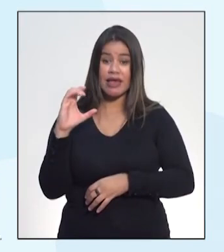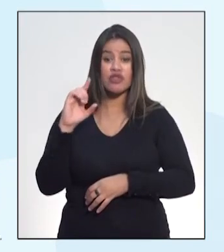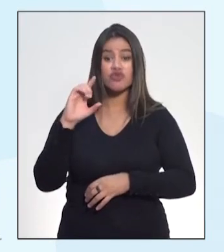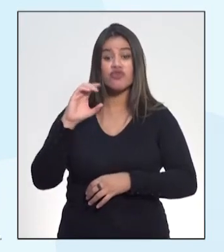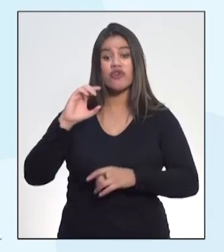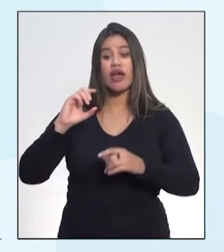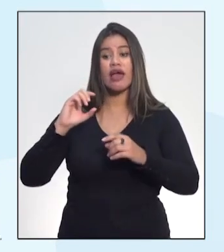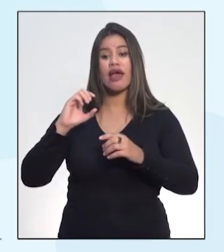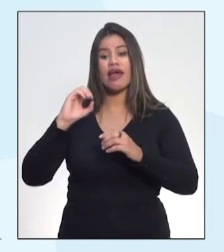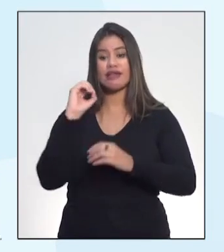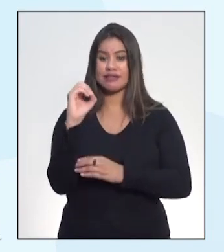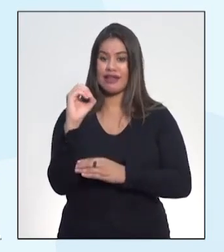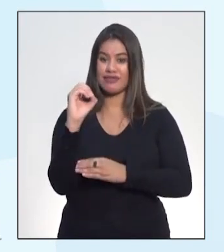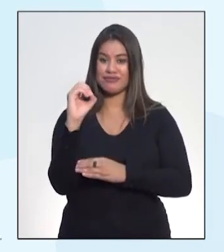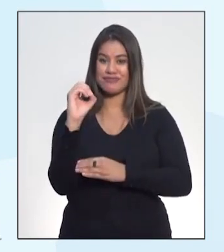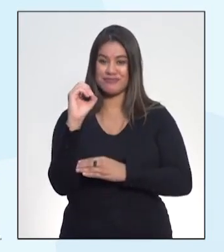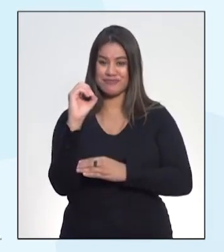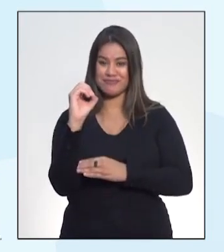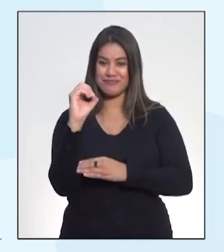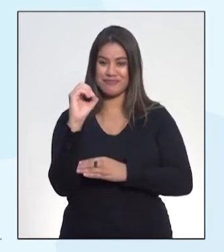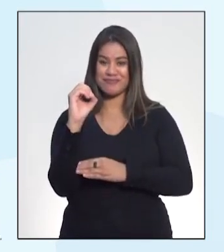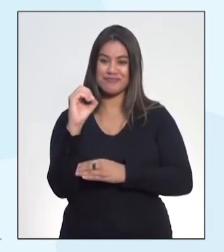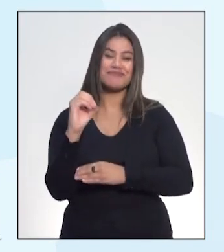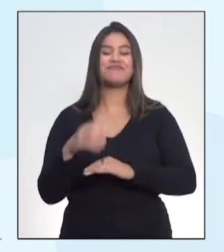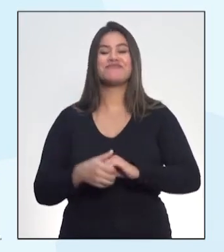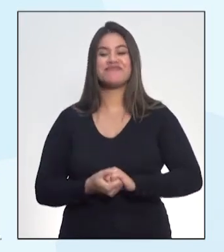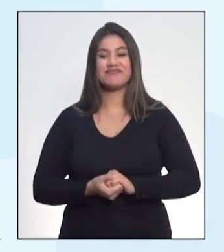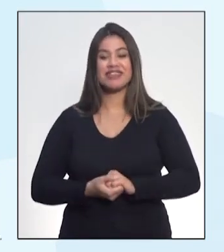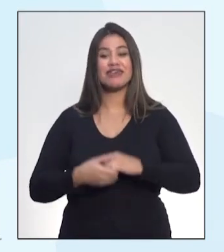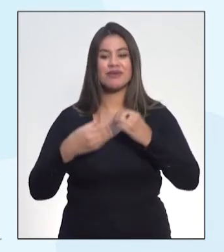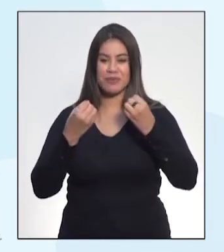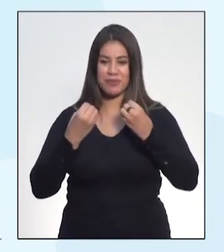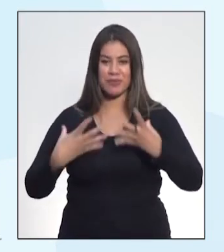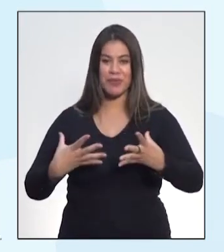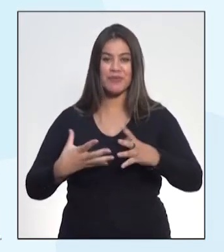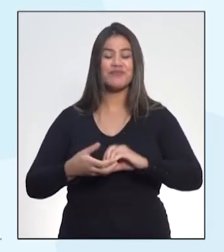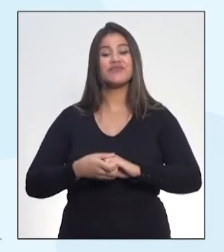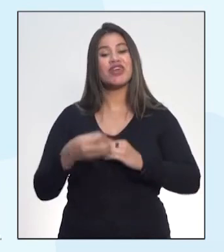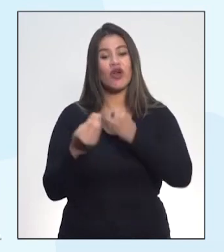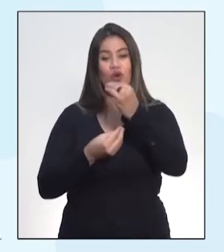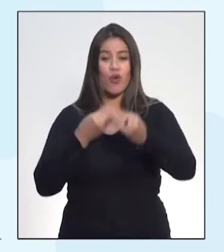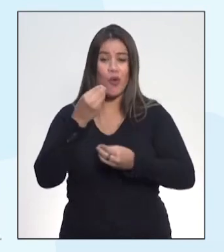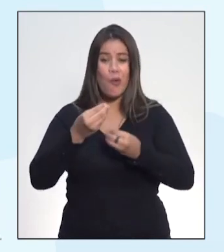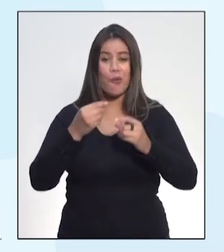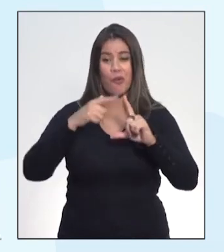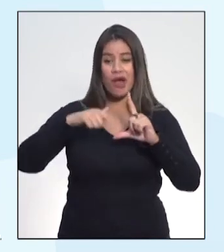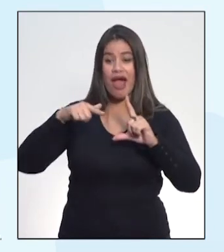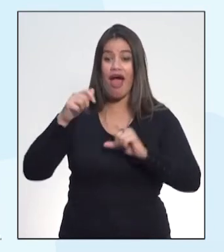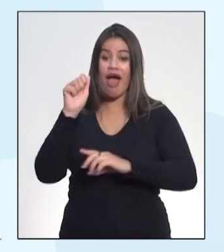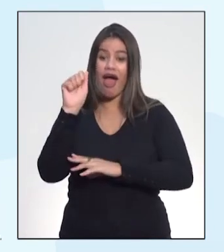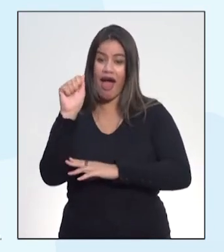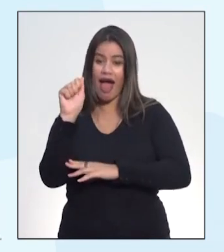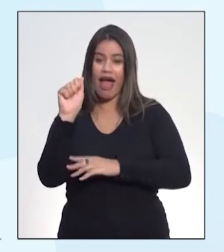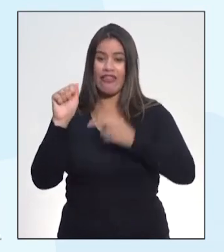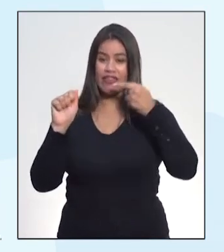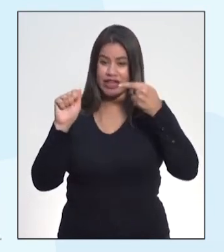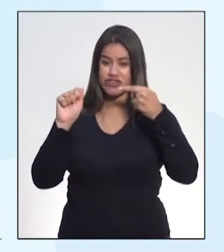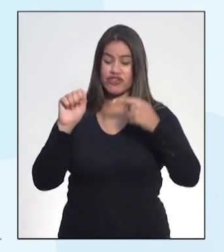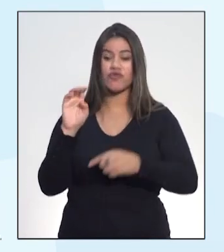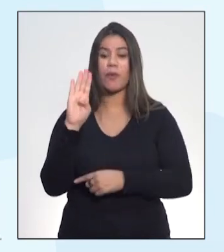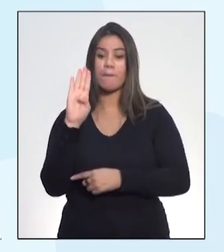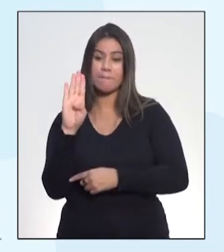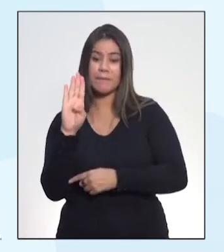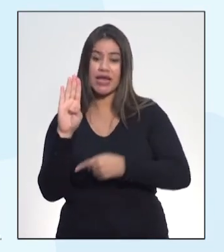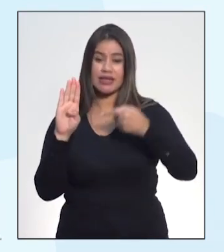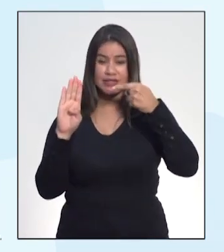vale 0. Muito bom. Então, eu quero saber qual é o gráfico onde o A é negativo, o B é